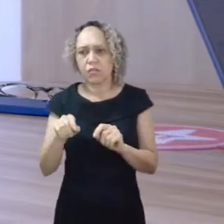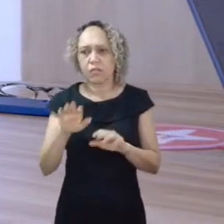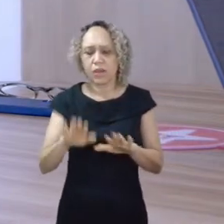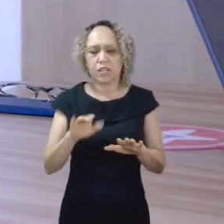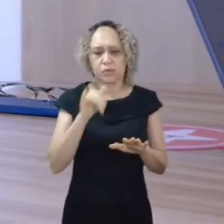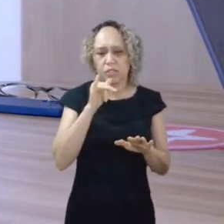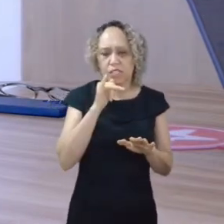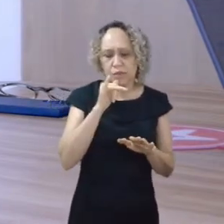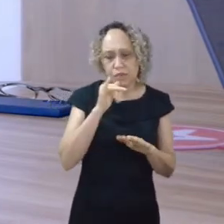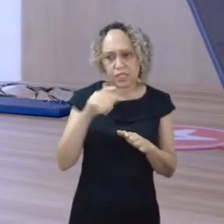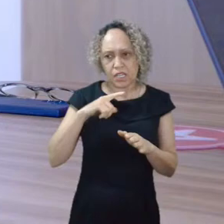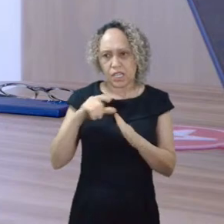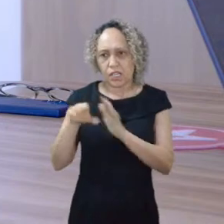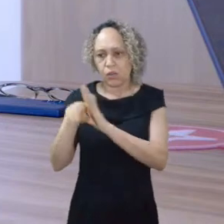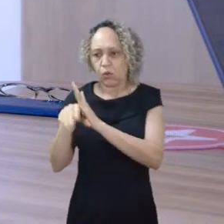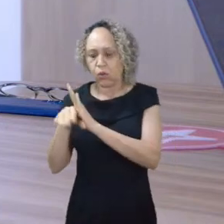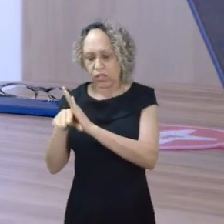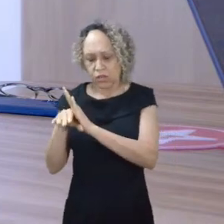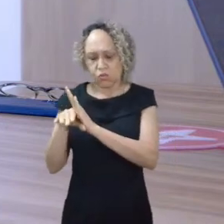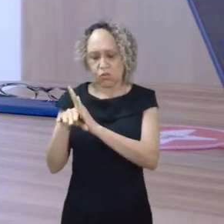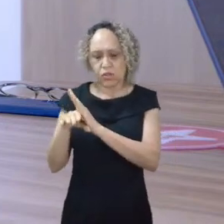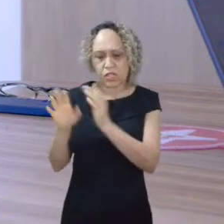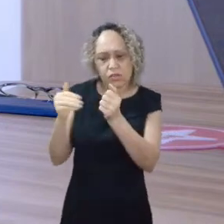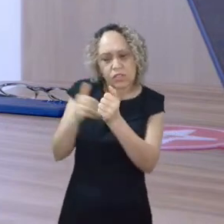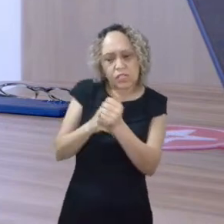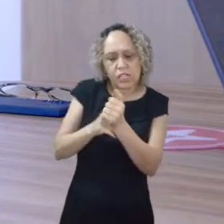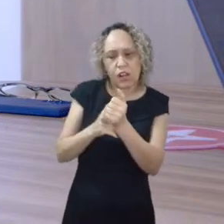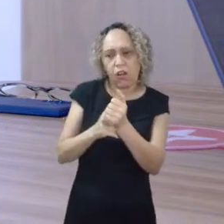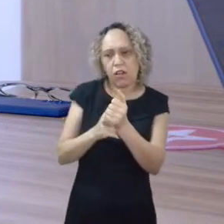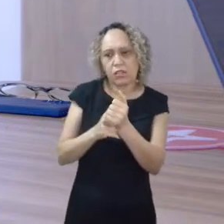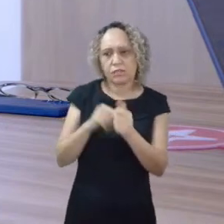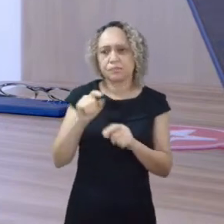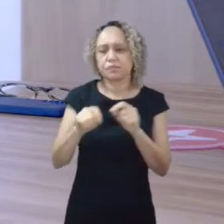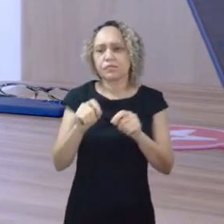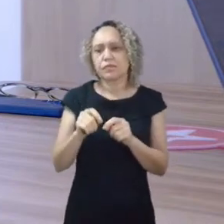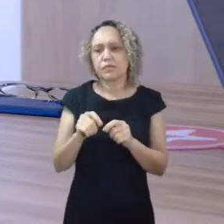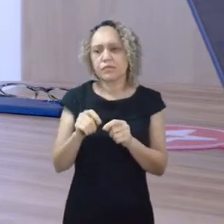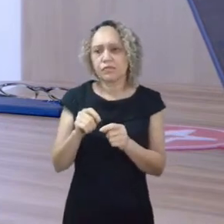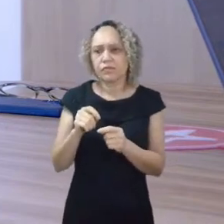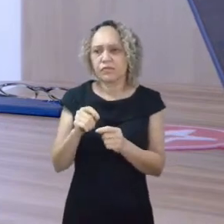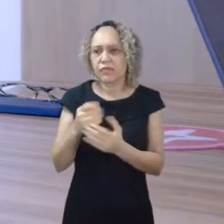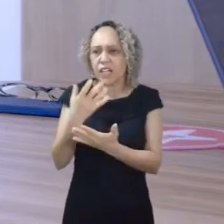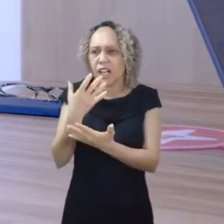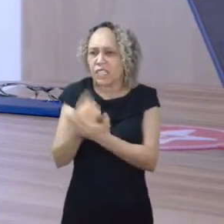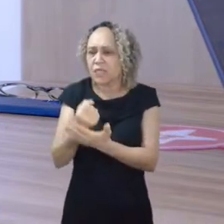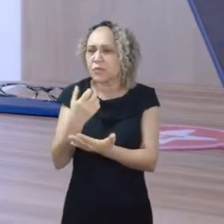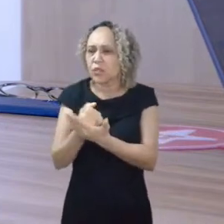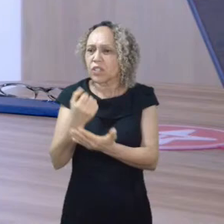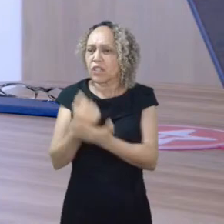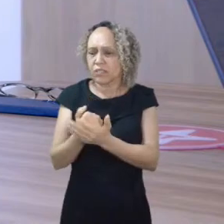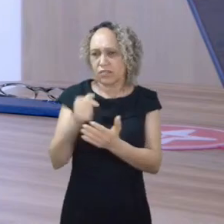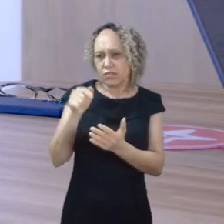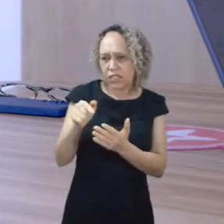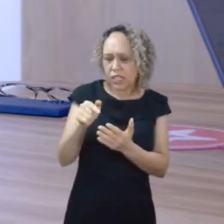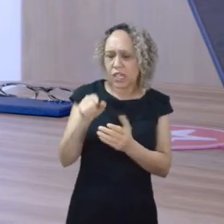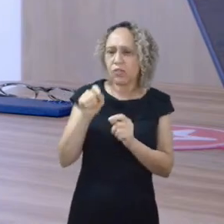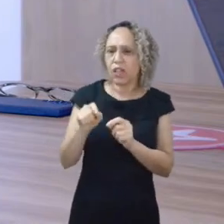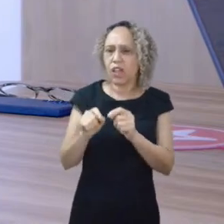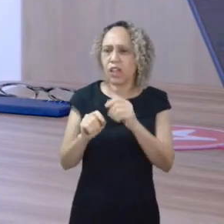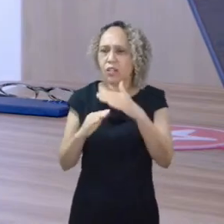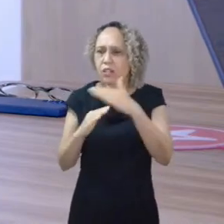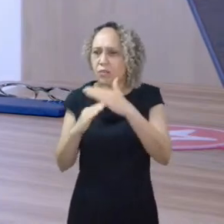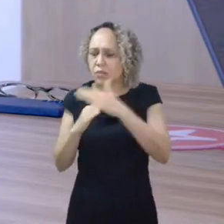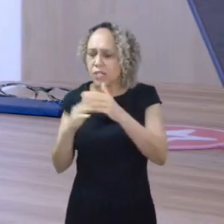e não protegidos pela criptografia. Por quê? A criptografia é o limite, né, que nós temos ali de proteção do conteúdo